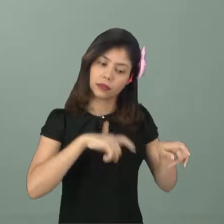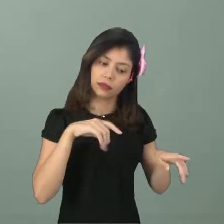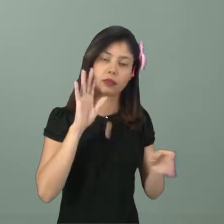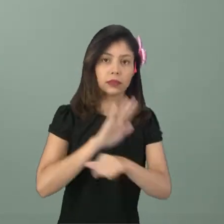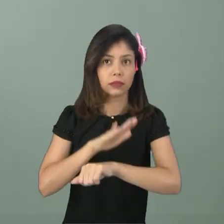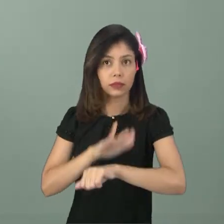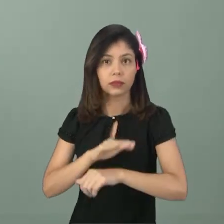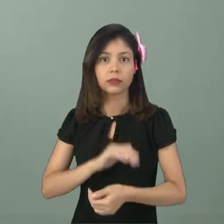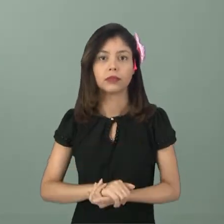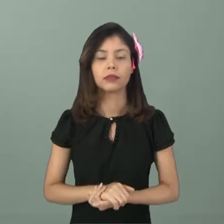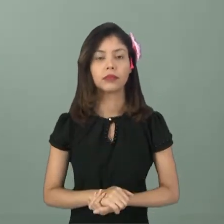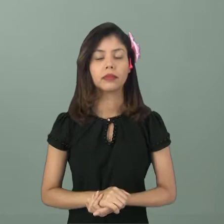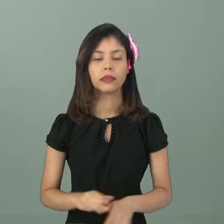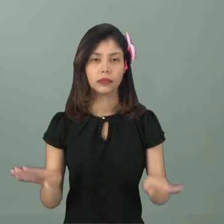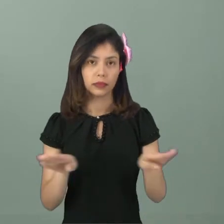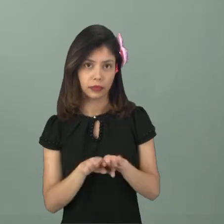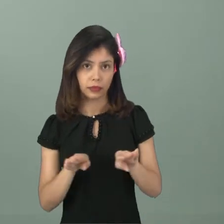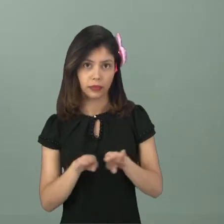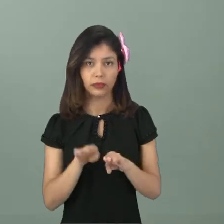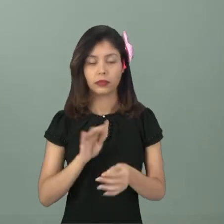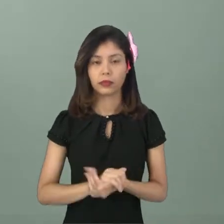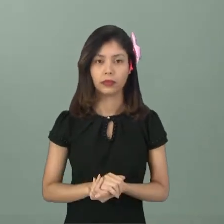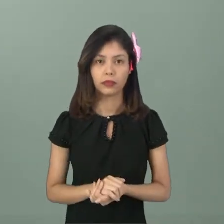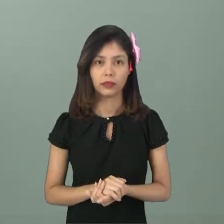agricultura, ajudam também